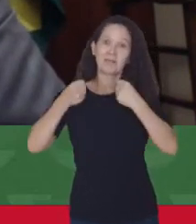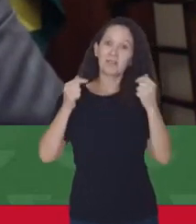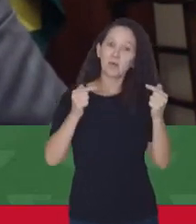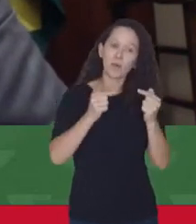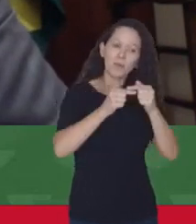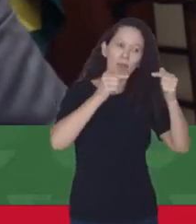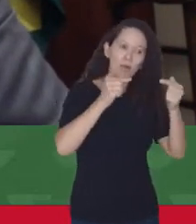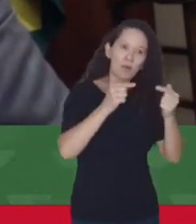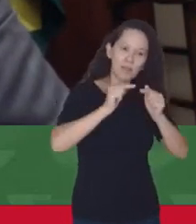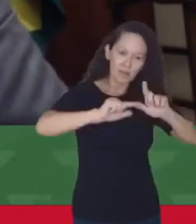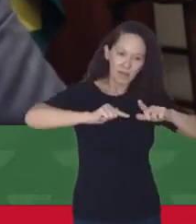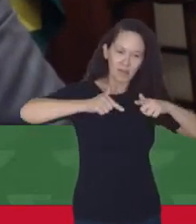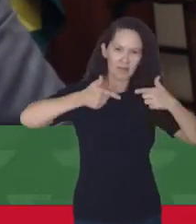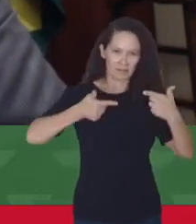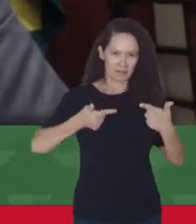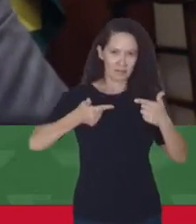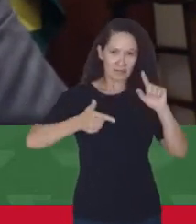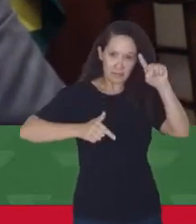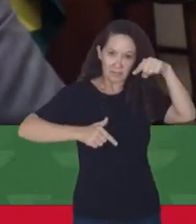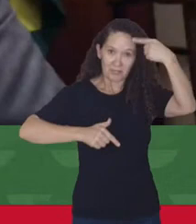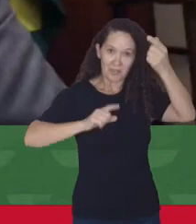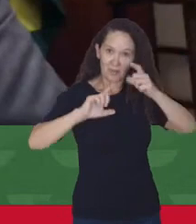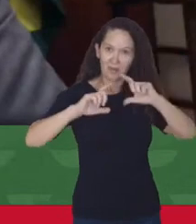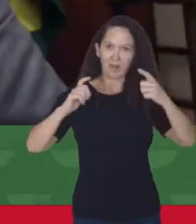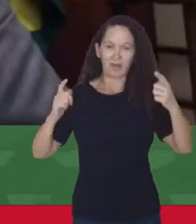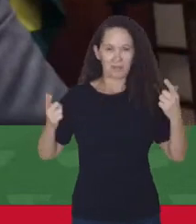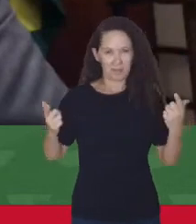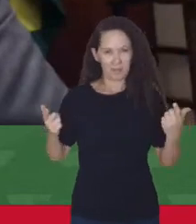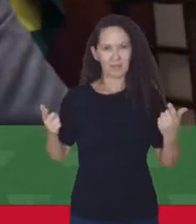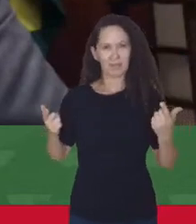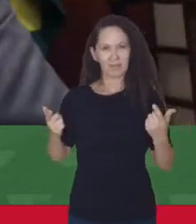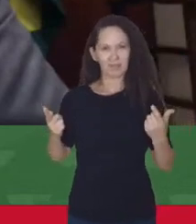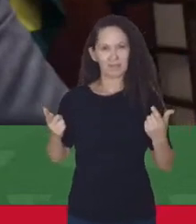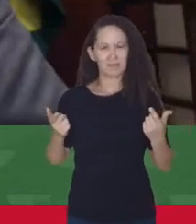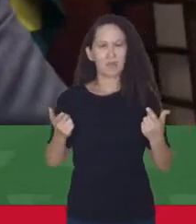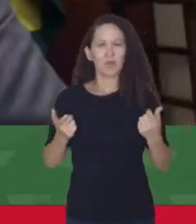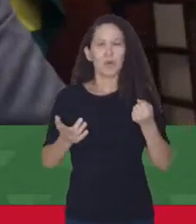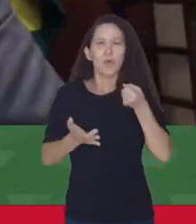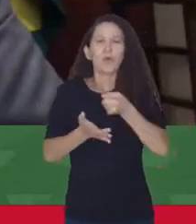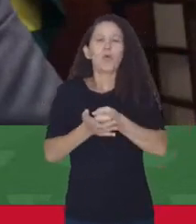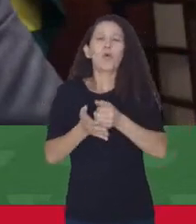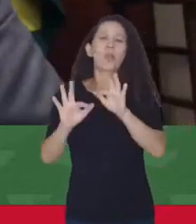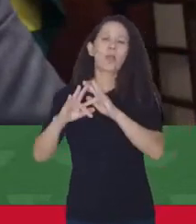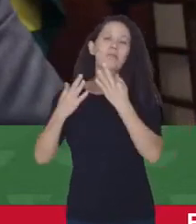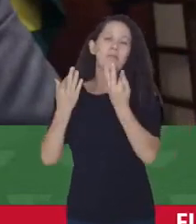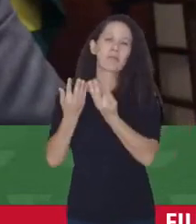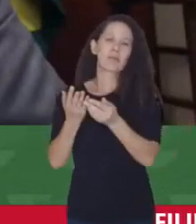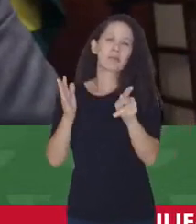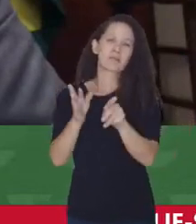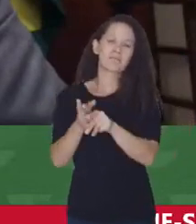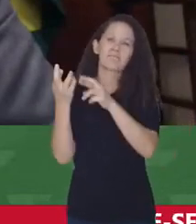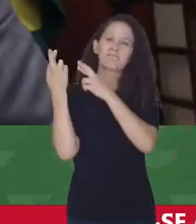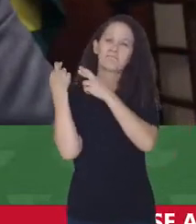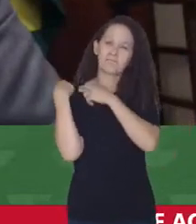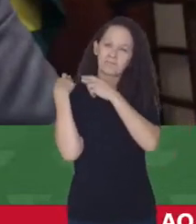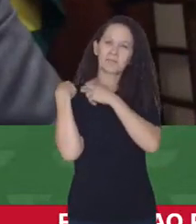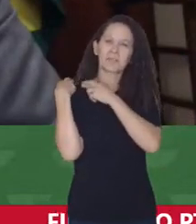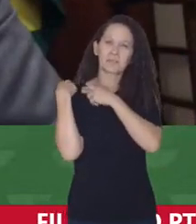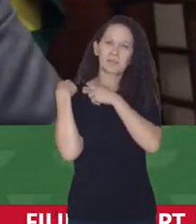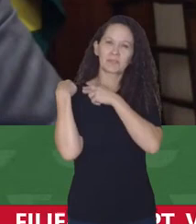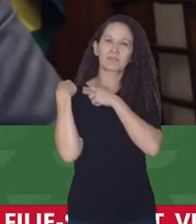primeiro momento, para ampliar o consumo de famílias, que é responsável